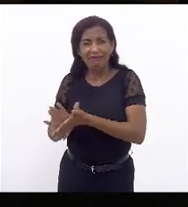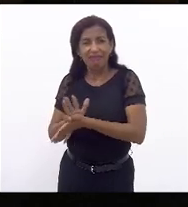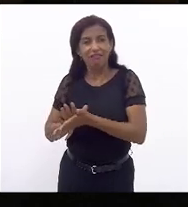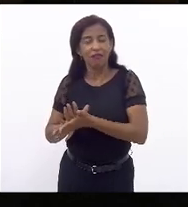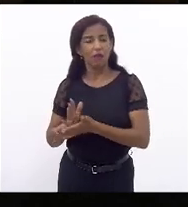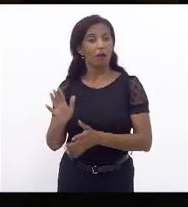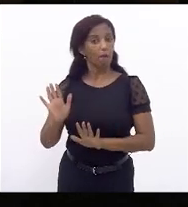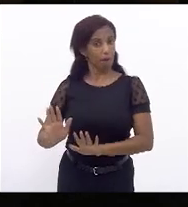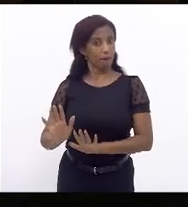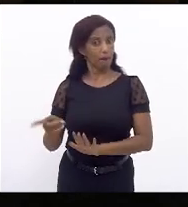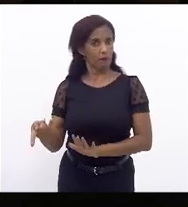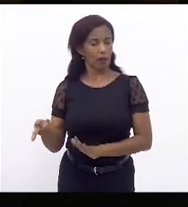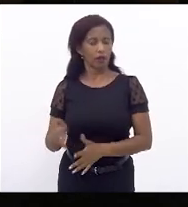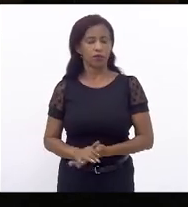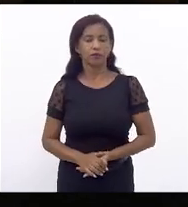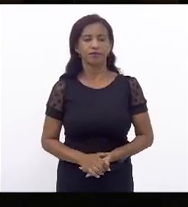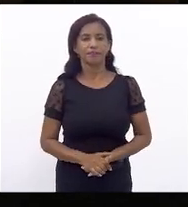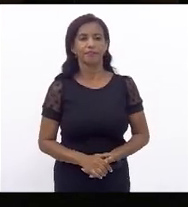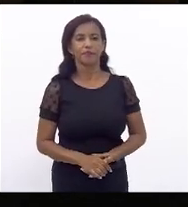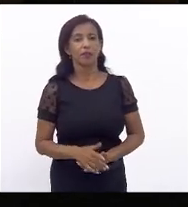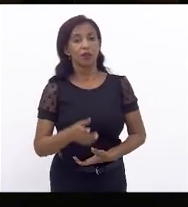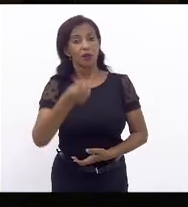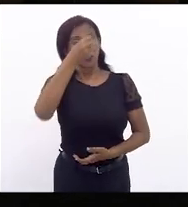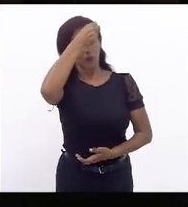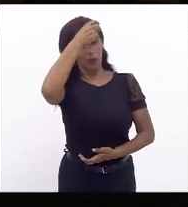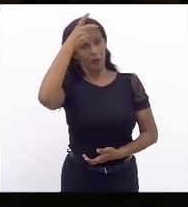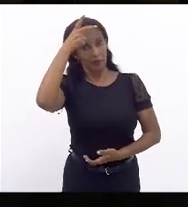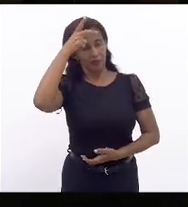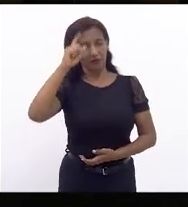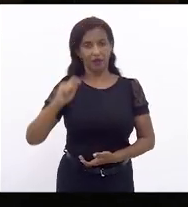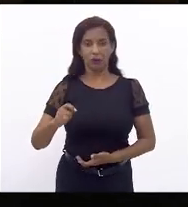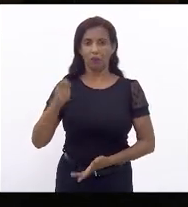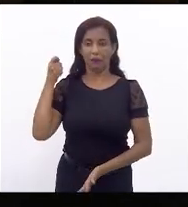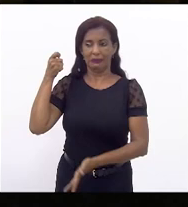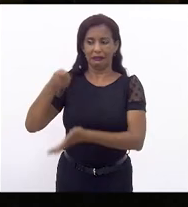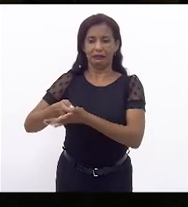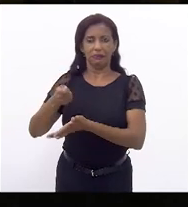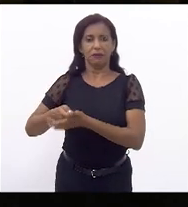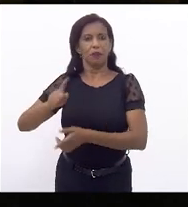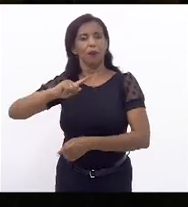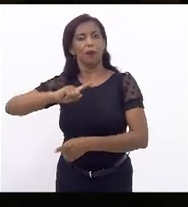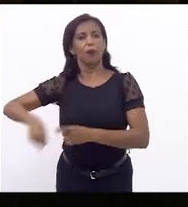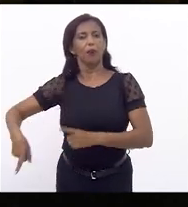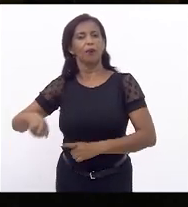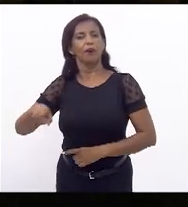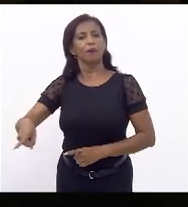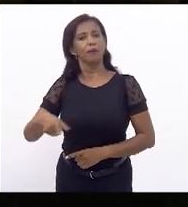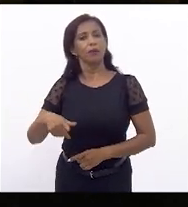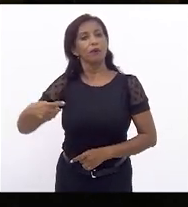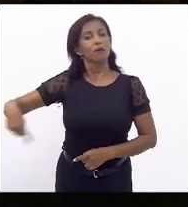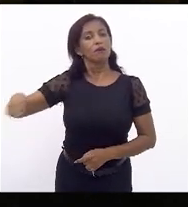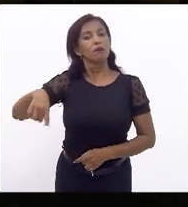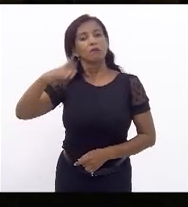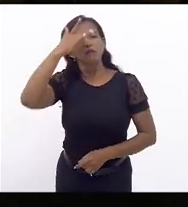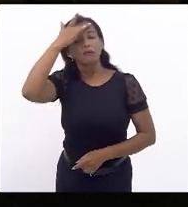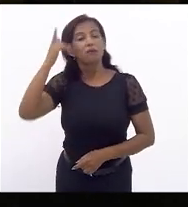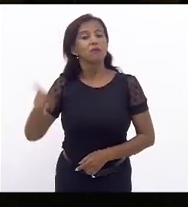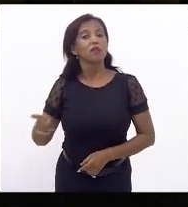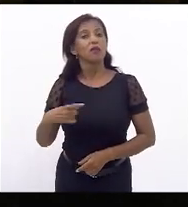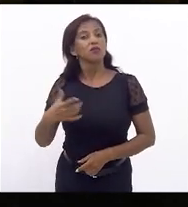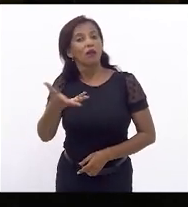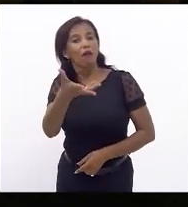Mas, pois, bem, o prefeito tiranete Eduardo Paes proibiu essas pessoas